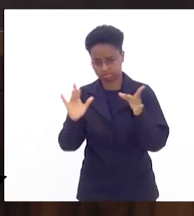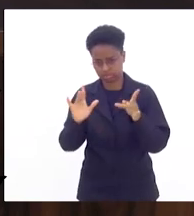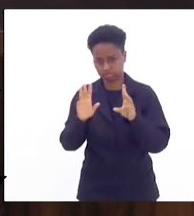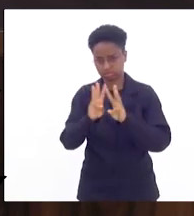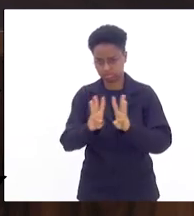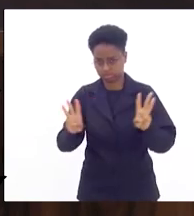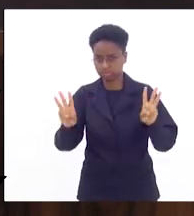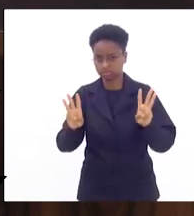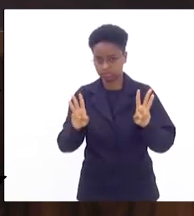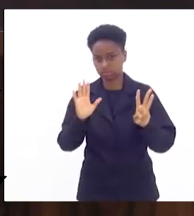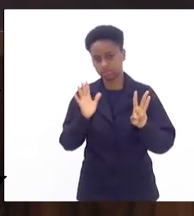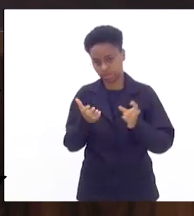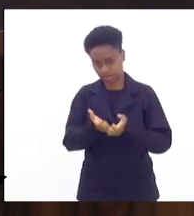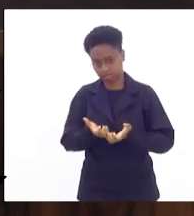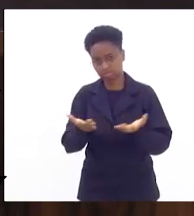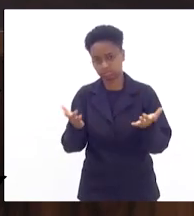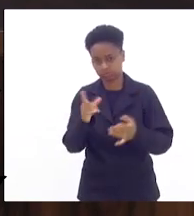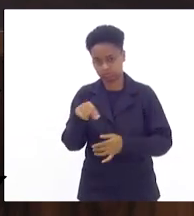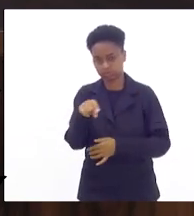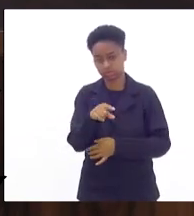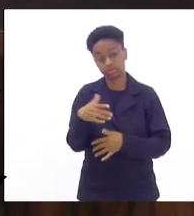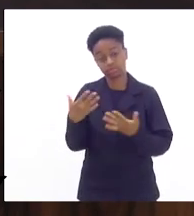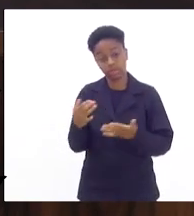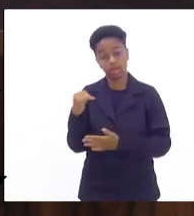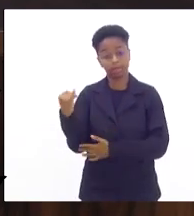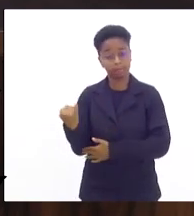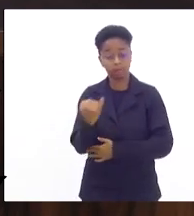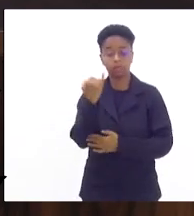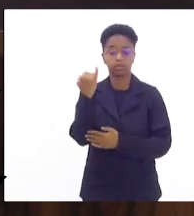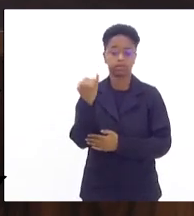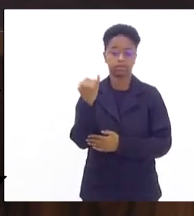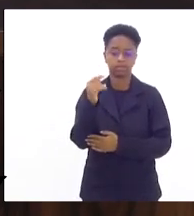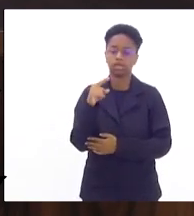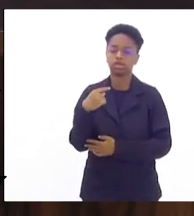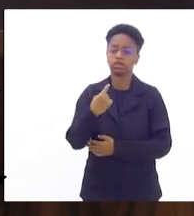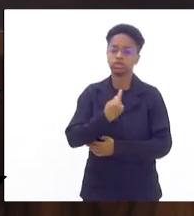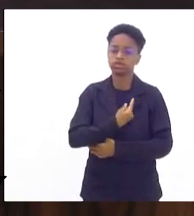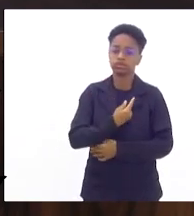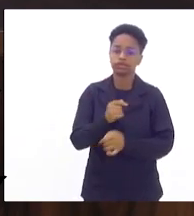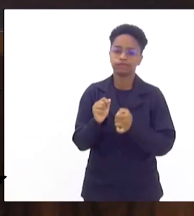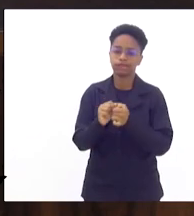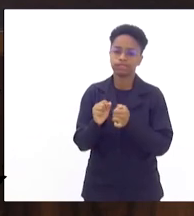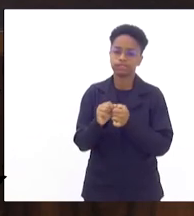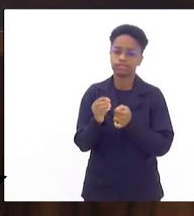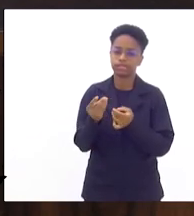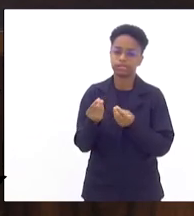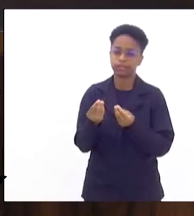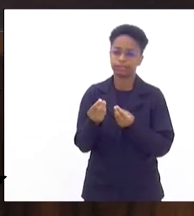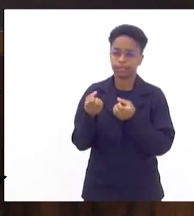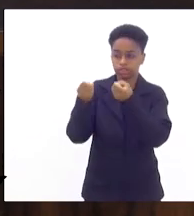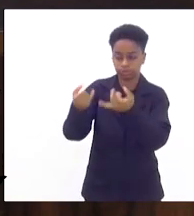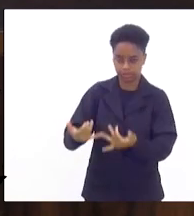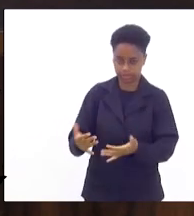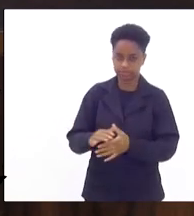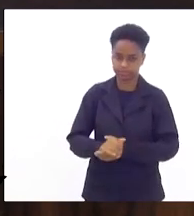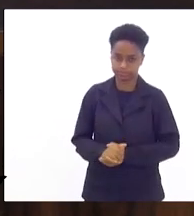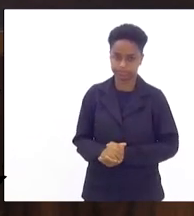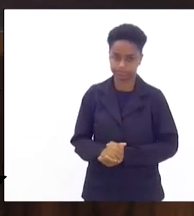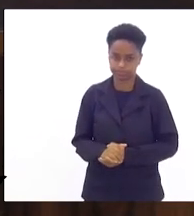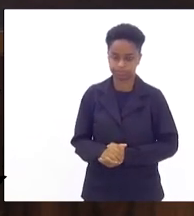Já está disponibilizado. Tá? Então, é só importante a gente fazer essa ressalva.